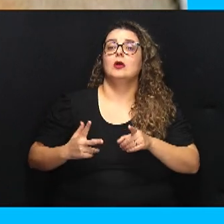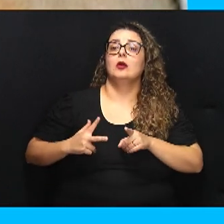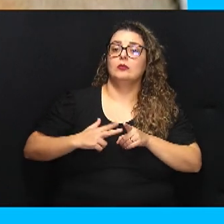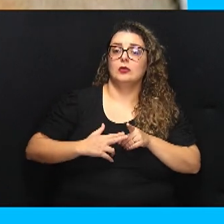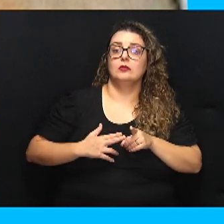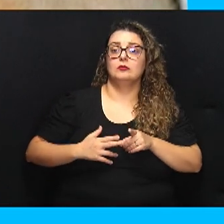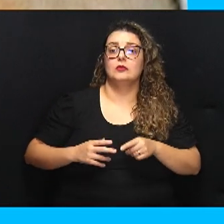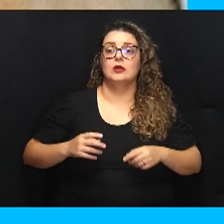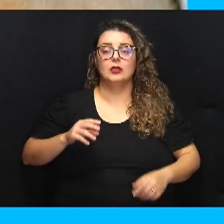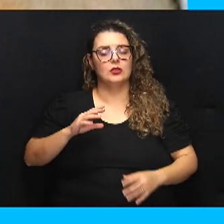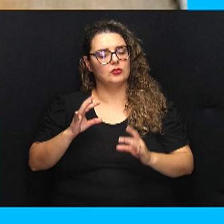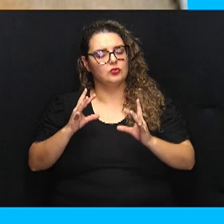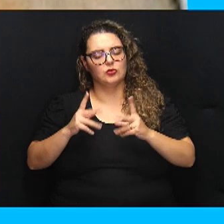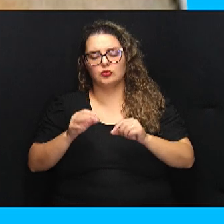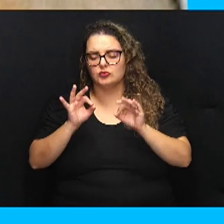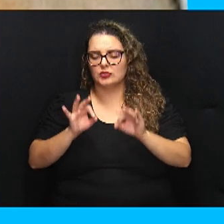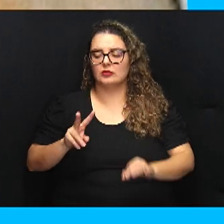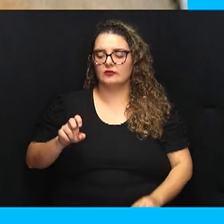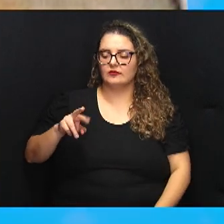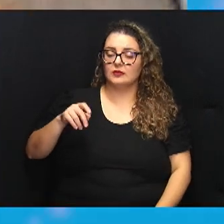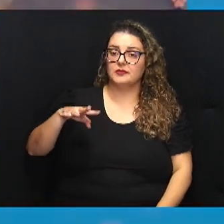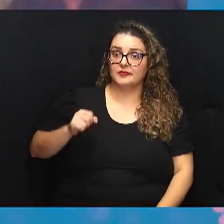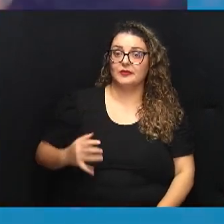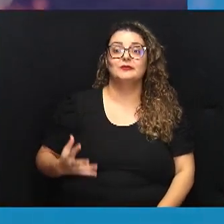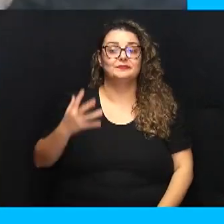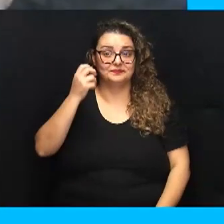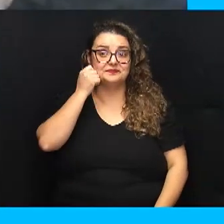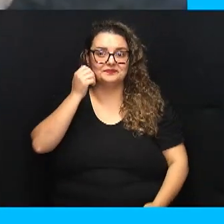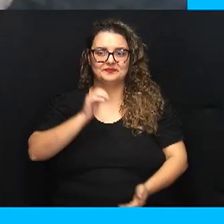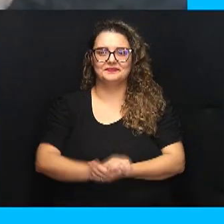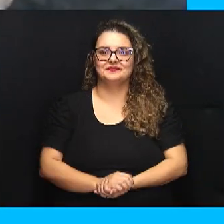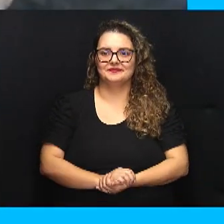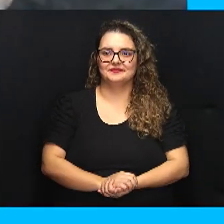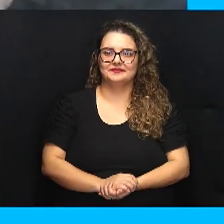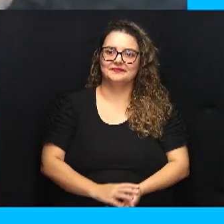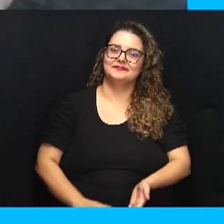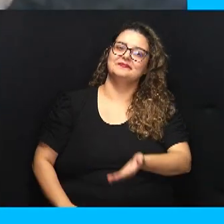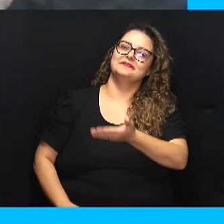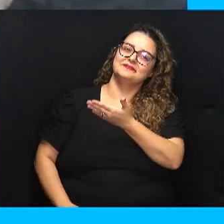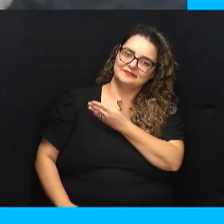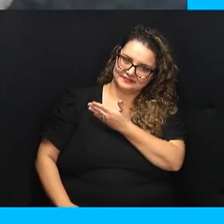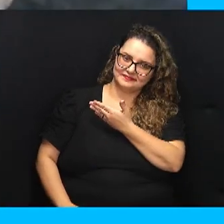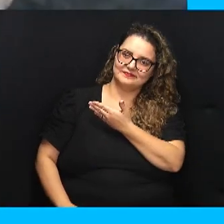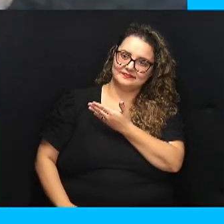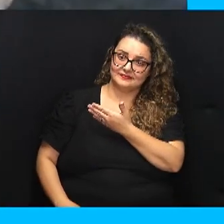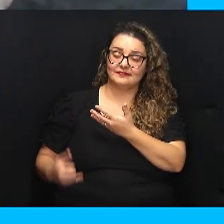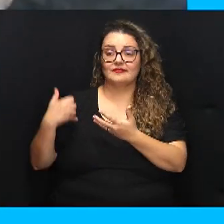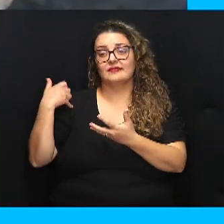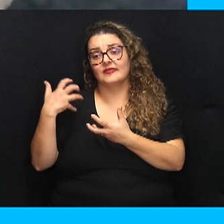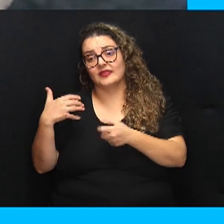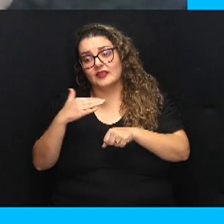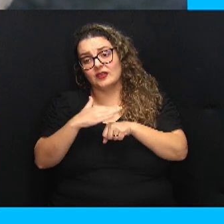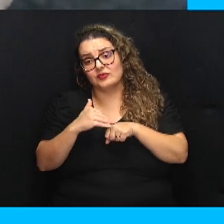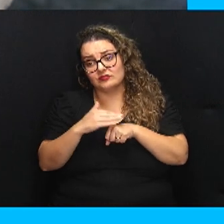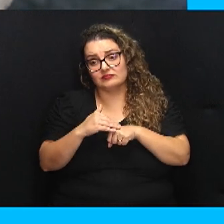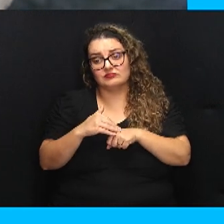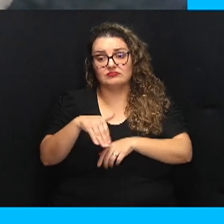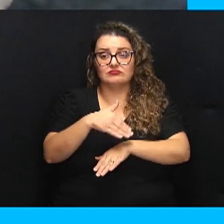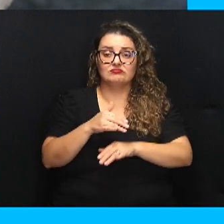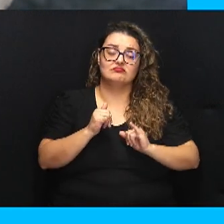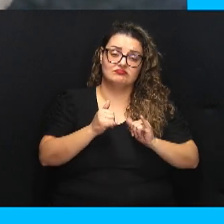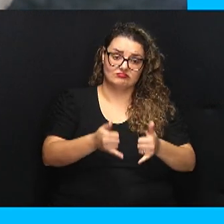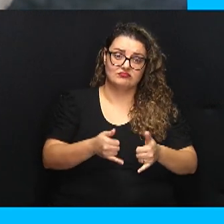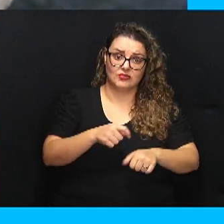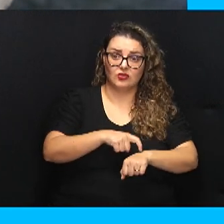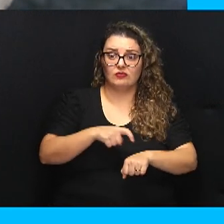estar vermifugado, Pimpão pode ser adotado. Já Romualdo é um cão idoso e dócil que estava na rua abandonado no